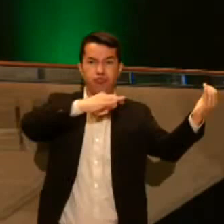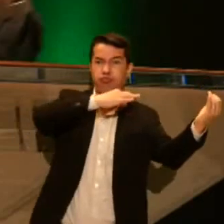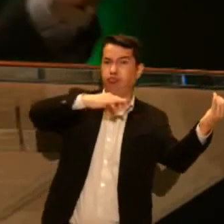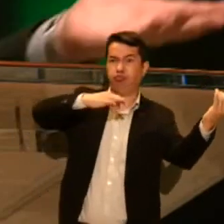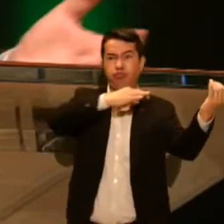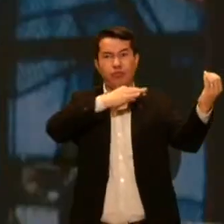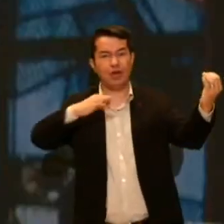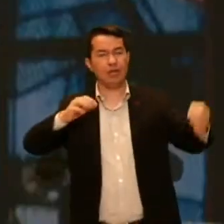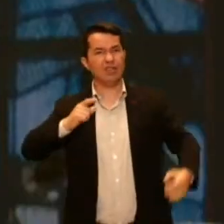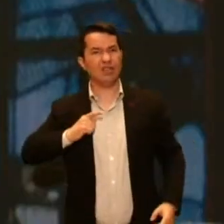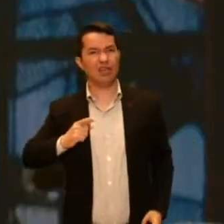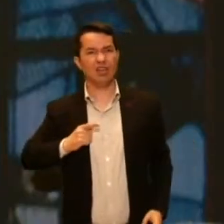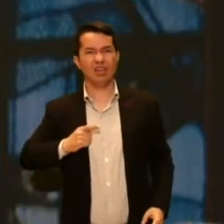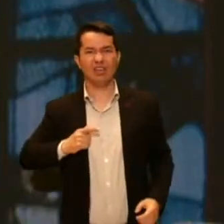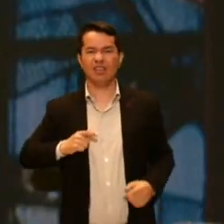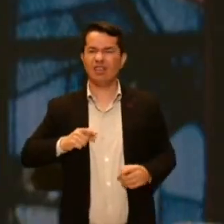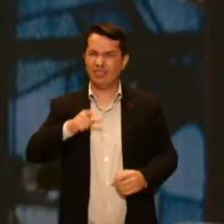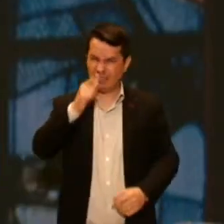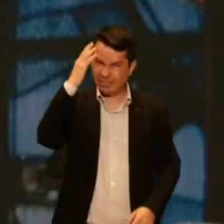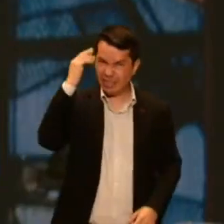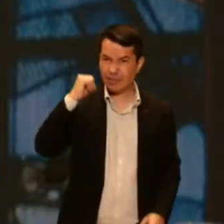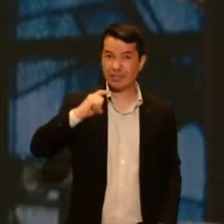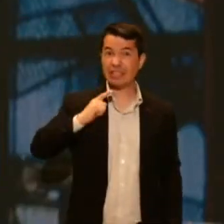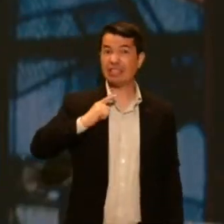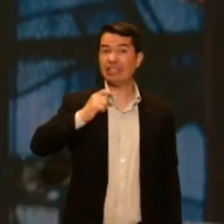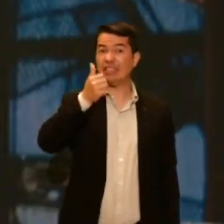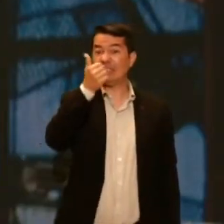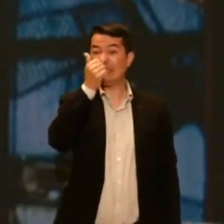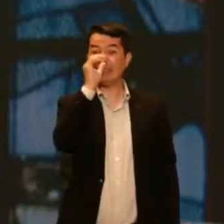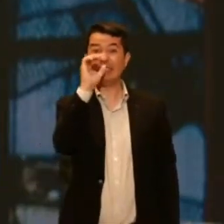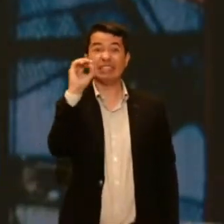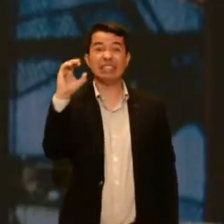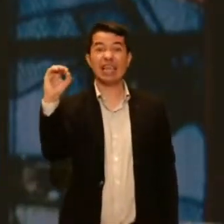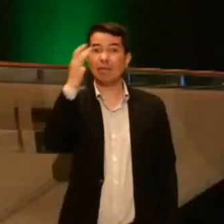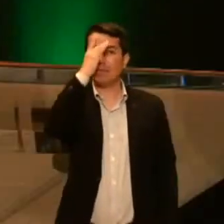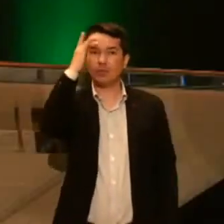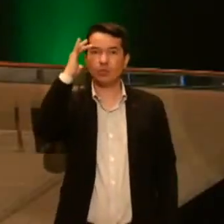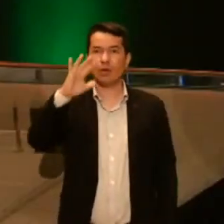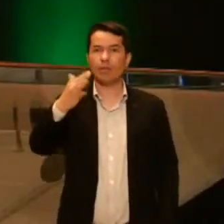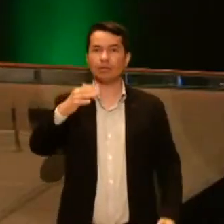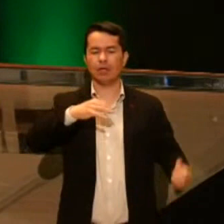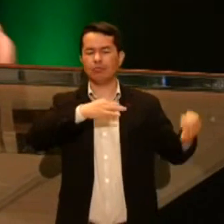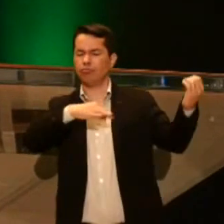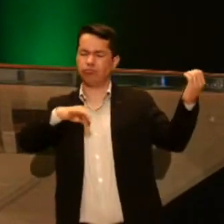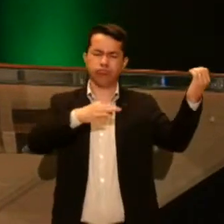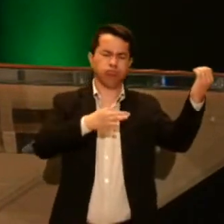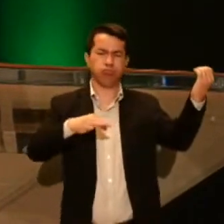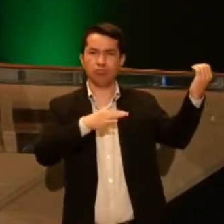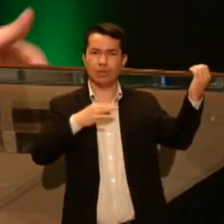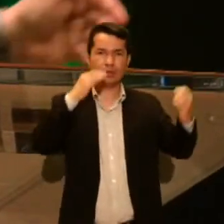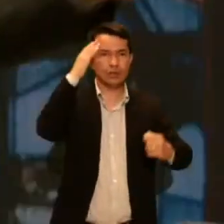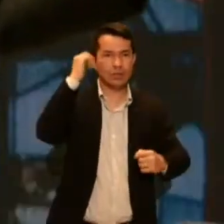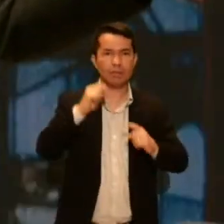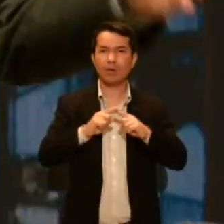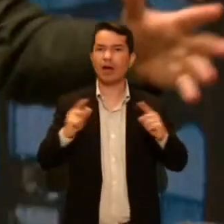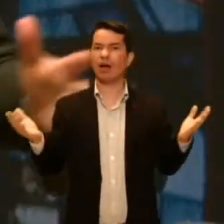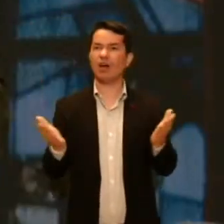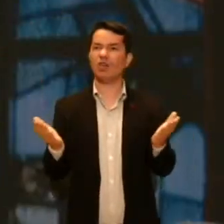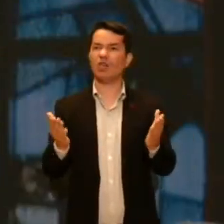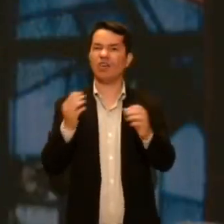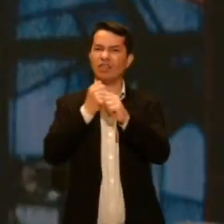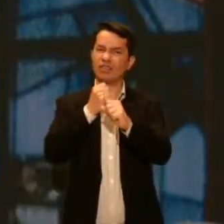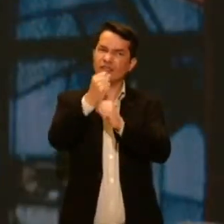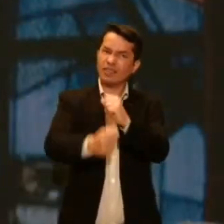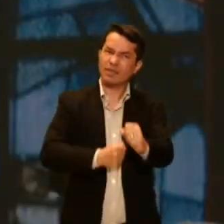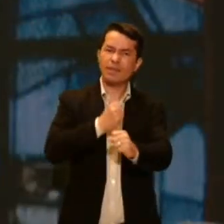só a orquestra tem mais de 100 pessoas. Esse ano, por causa do distanciamento,